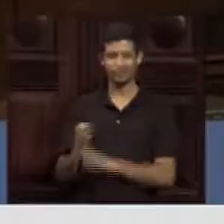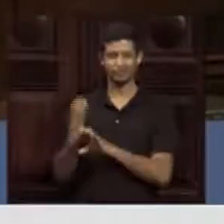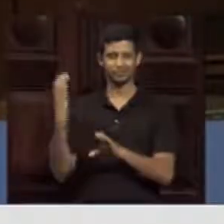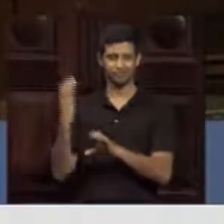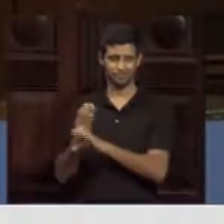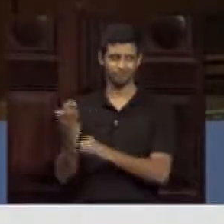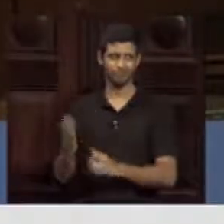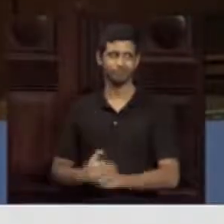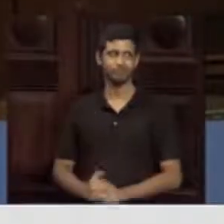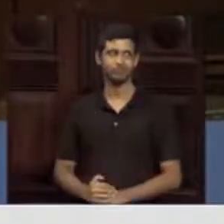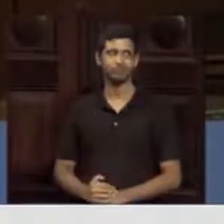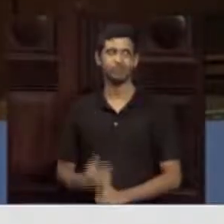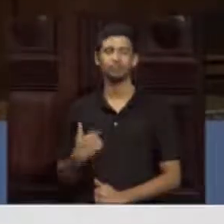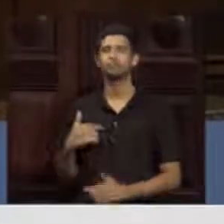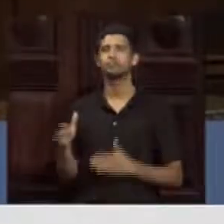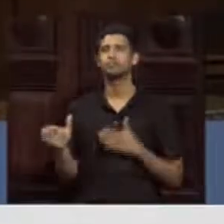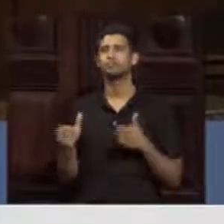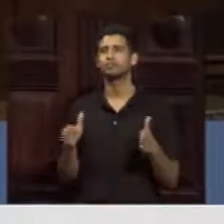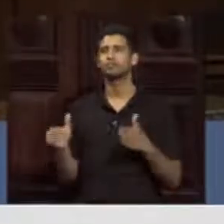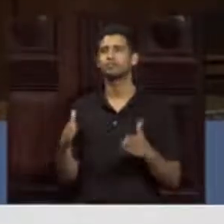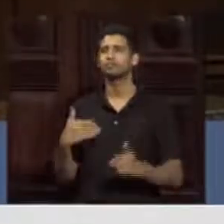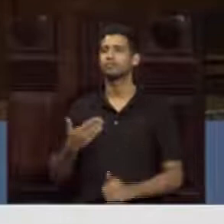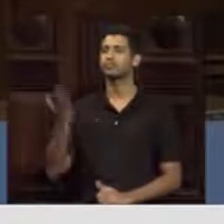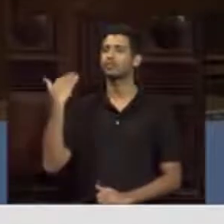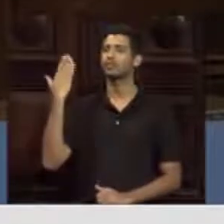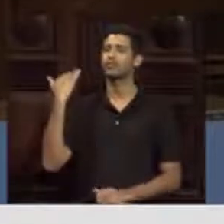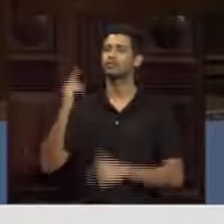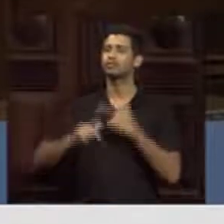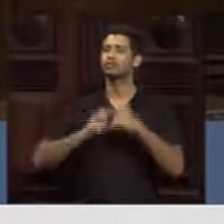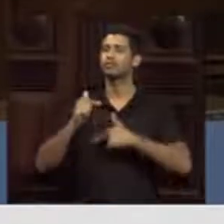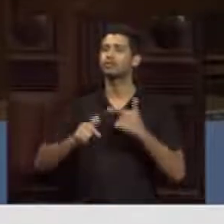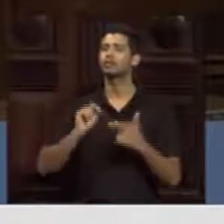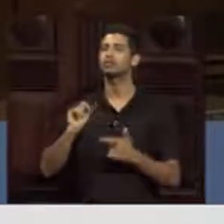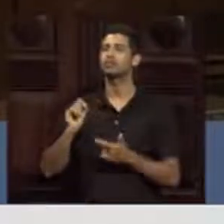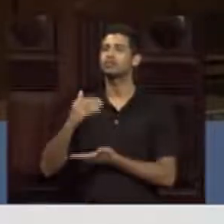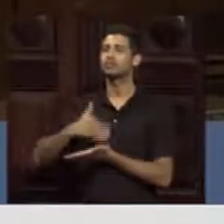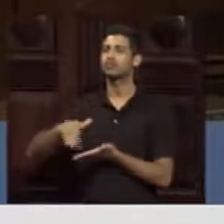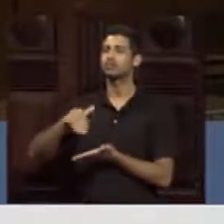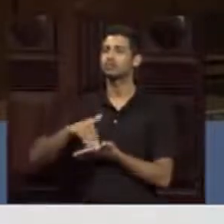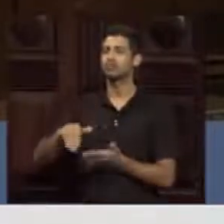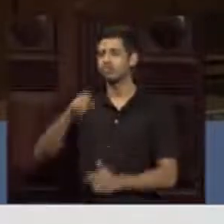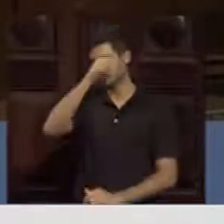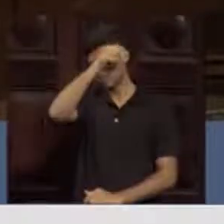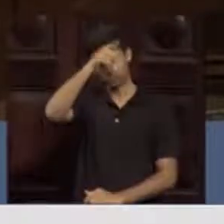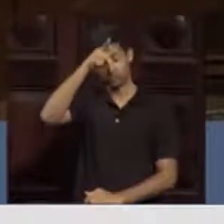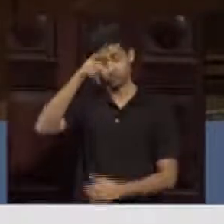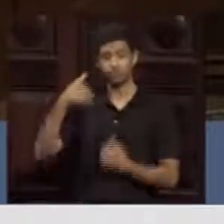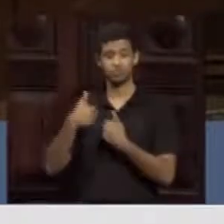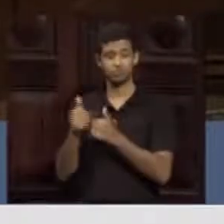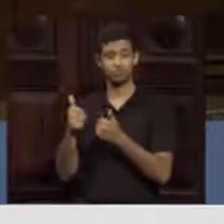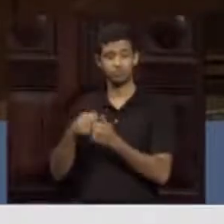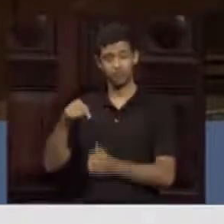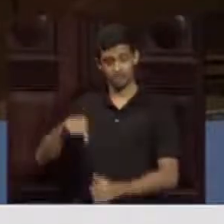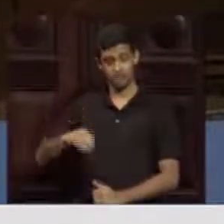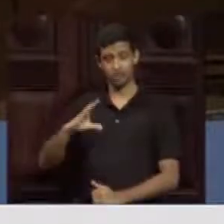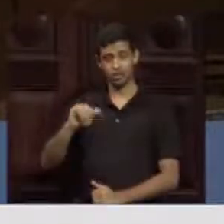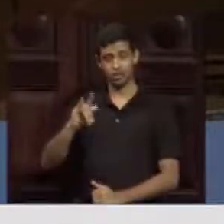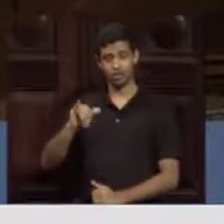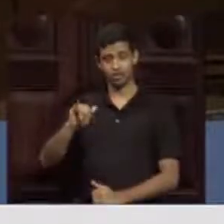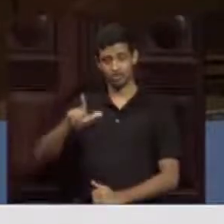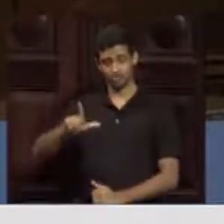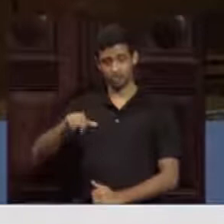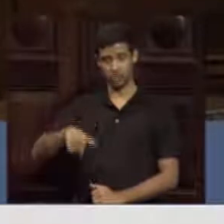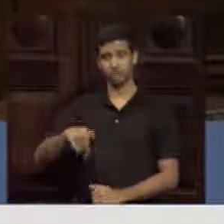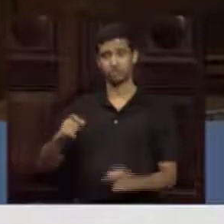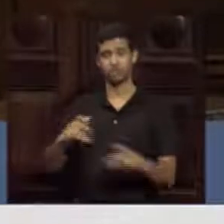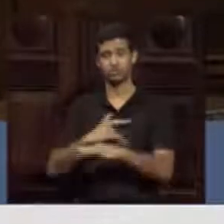McDowell durante o período que exercia a função de secretário municipal de transportes aqui da capital, da cidade do Rio de